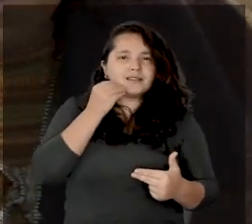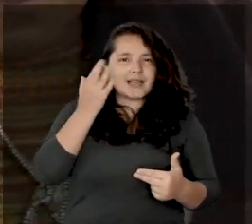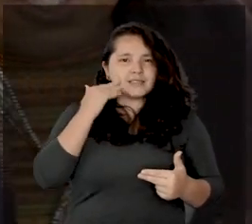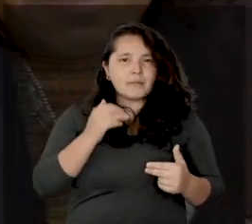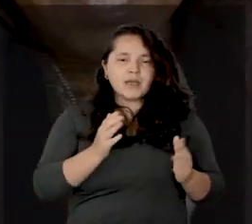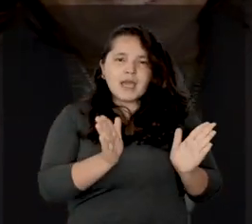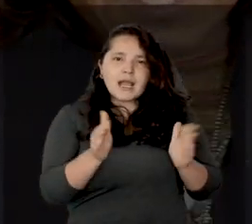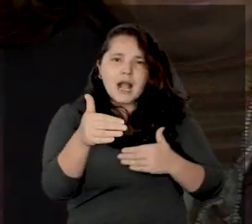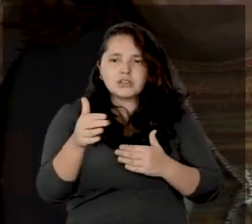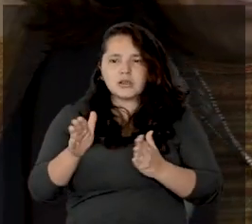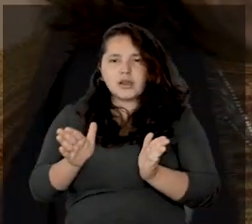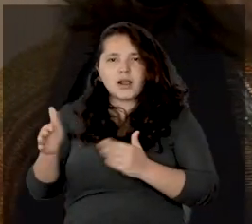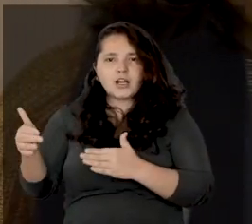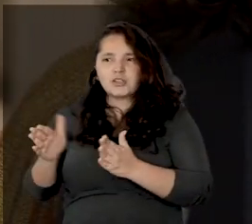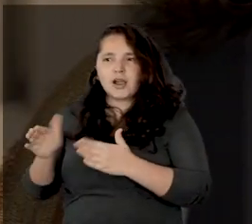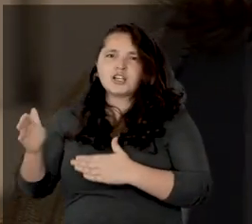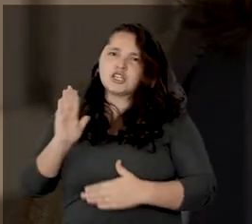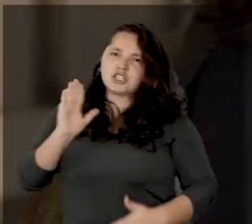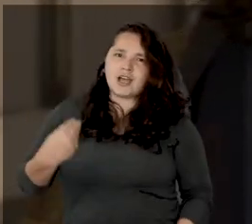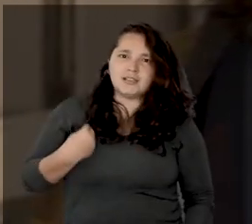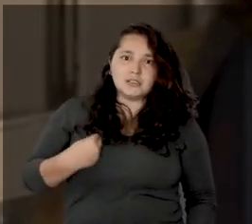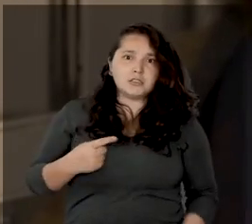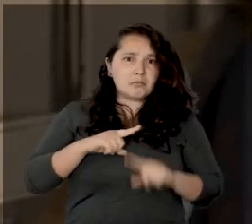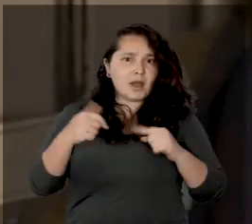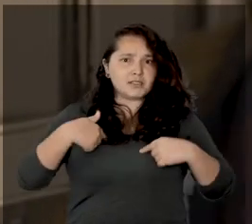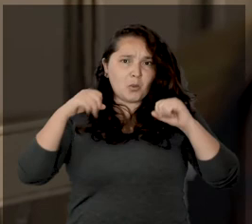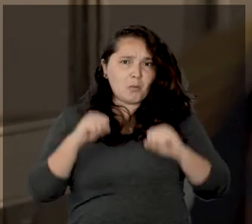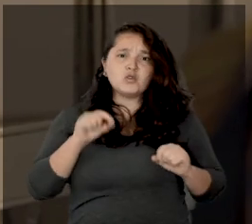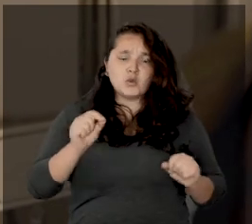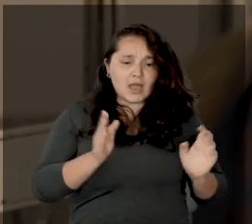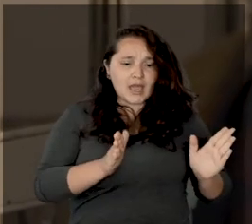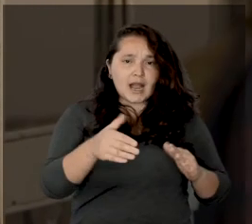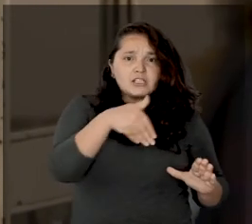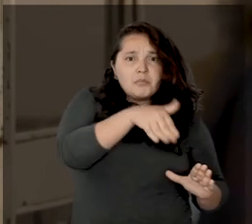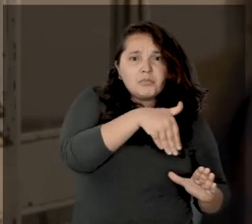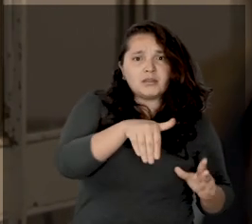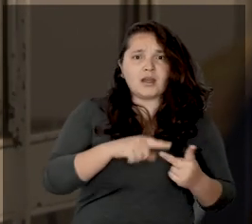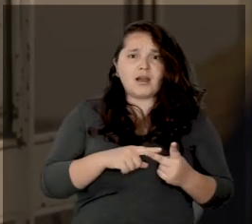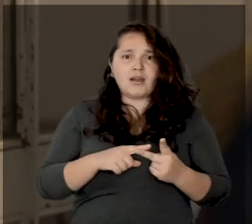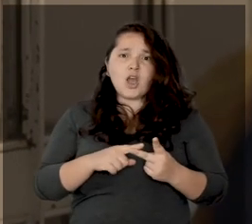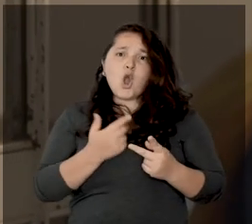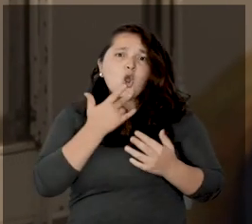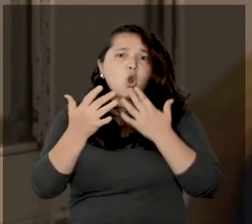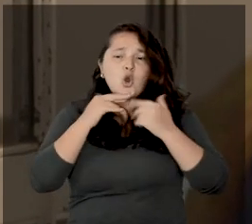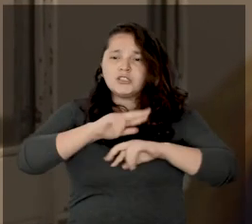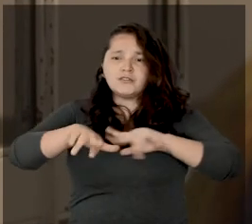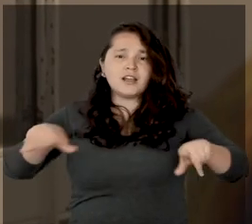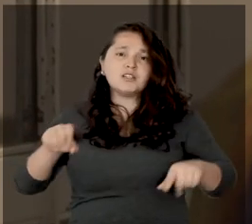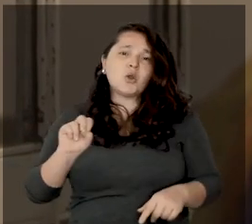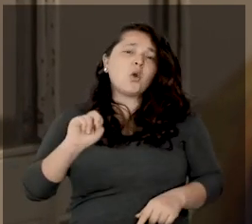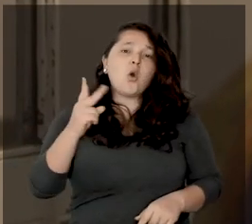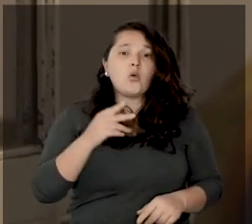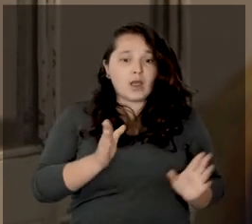uma outra forma, virar de cabeça para baixo, desmontar, fazer uma caixinha, em vez de fazer uma caixinha, faz uma ponte, faz um negócio diferente, né,